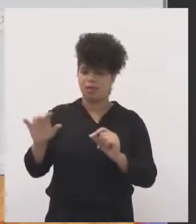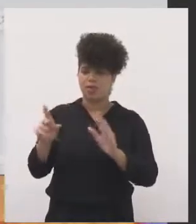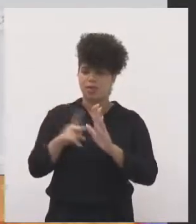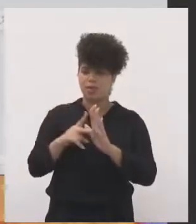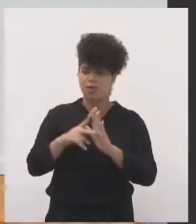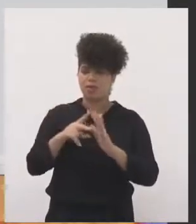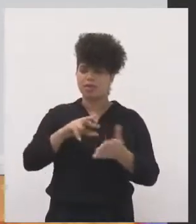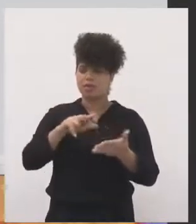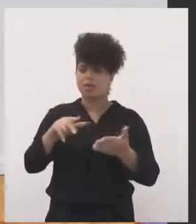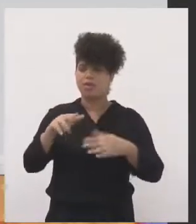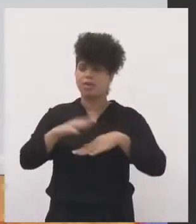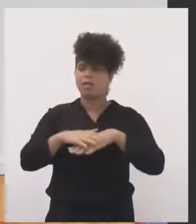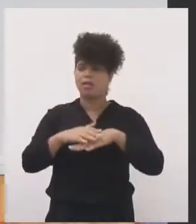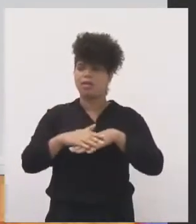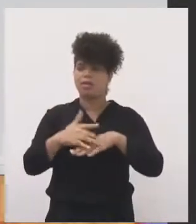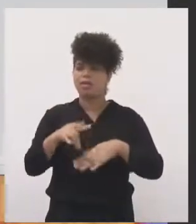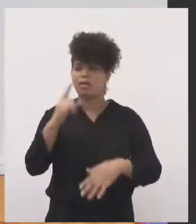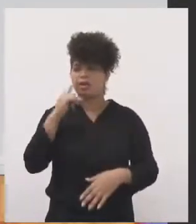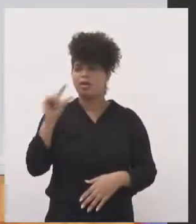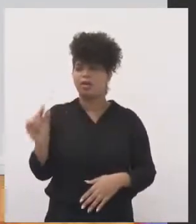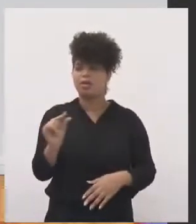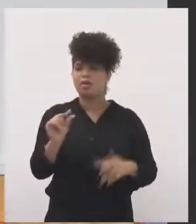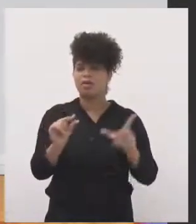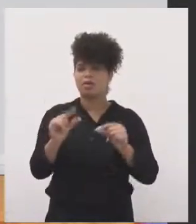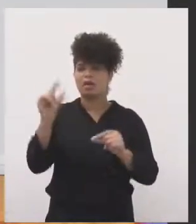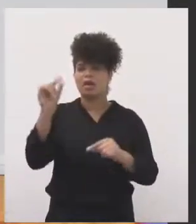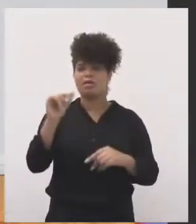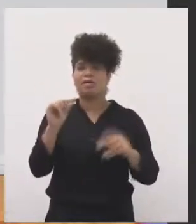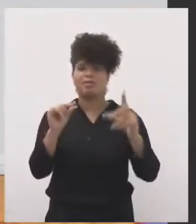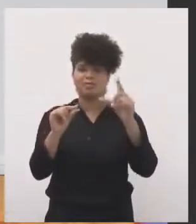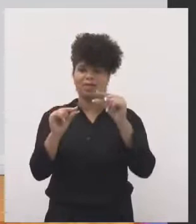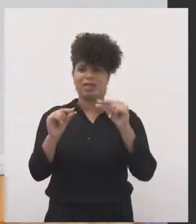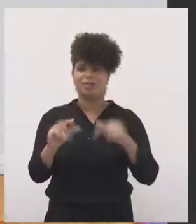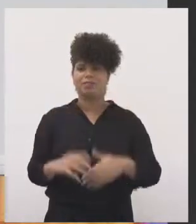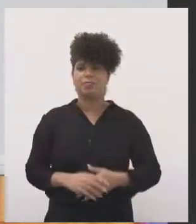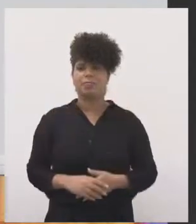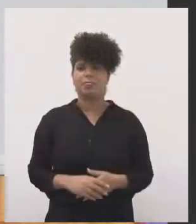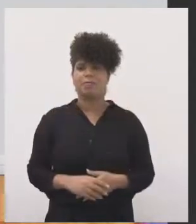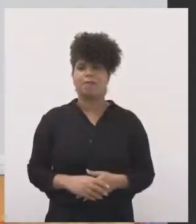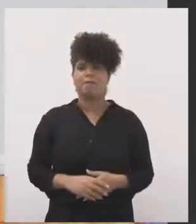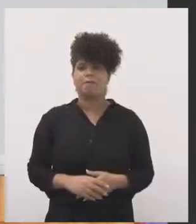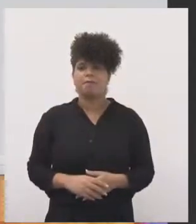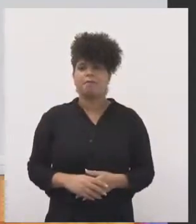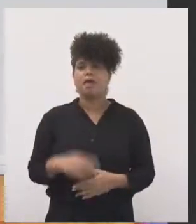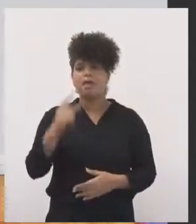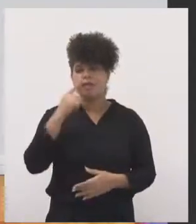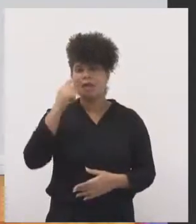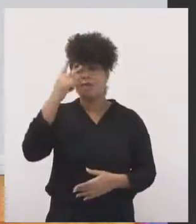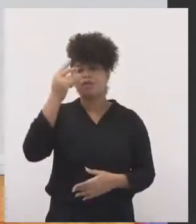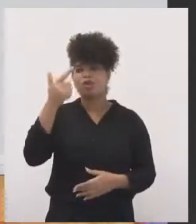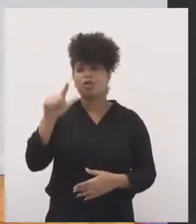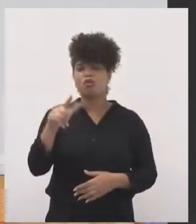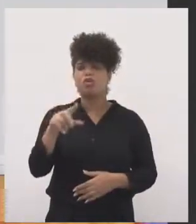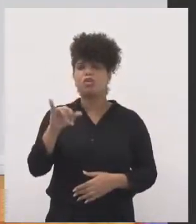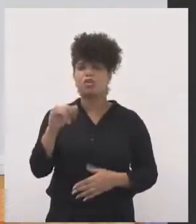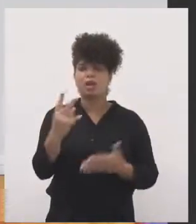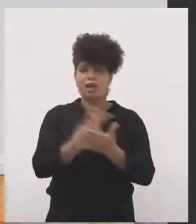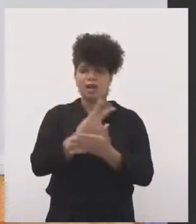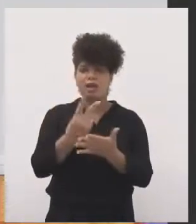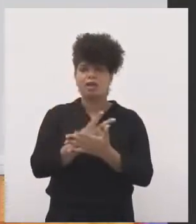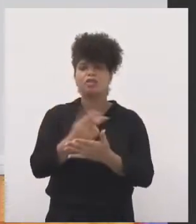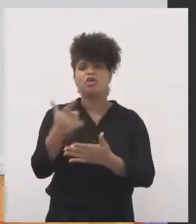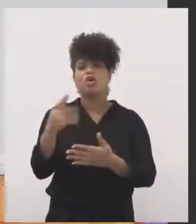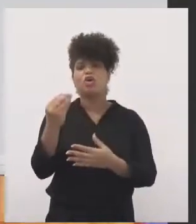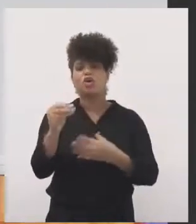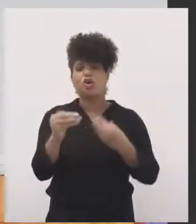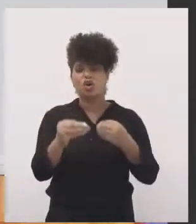bichinho. Deixa eu tirar aqui. Então, eu poderia deixar todas as peças do bichinho aqui, e à medida que as pessoas forem errando, eu poderia ir lá,